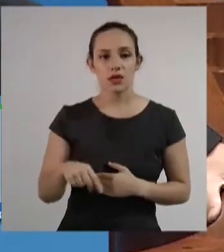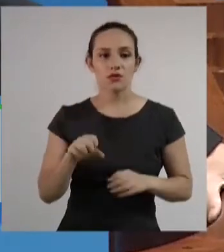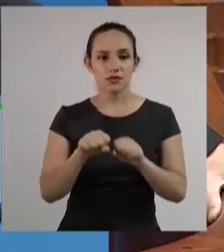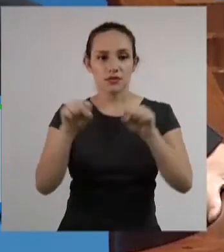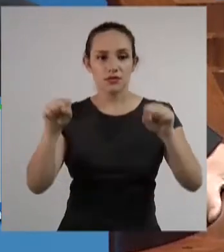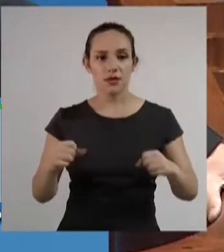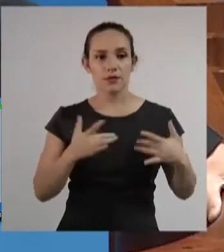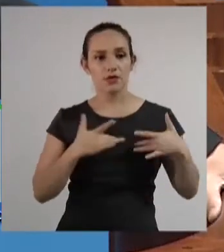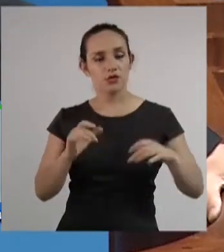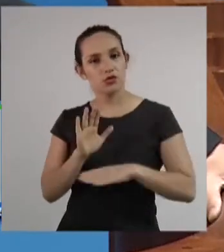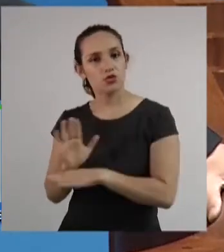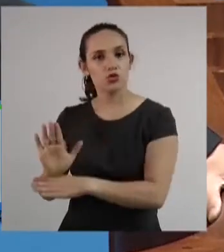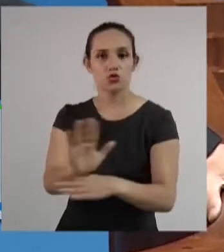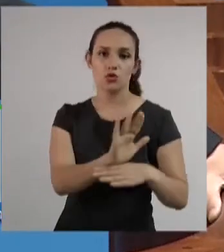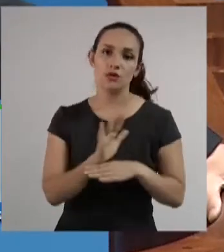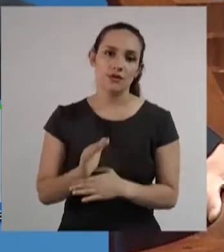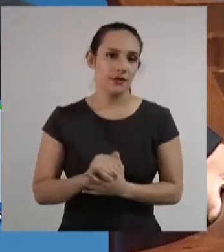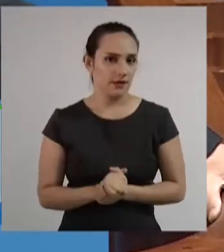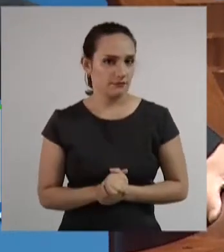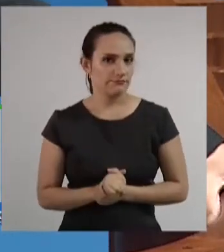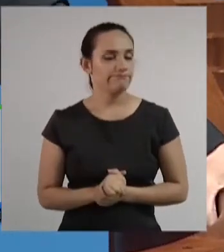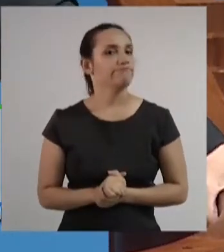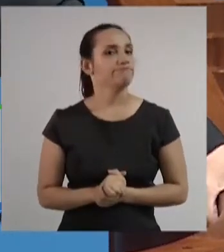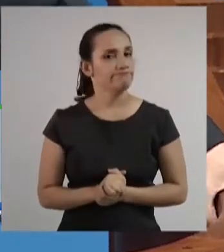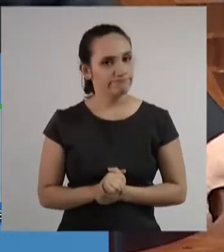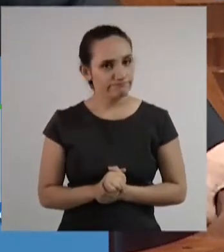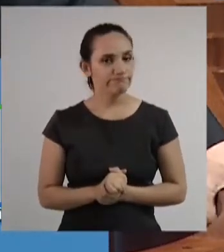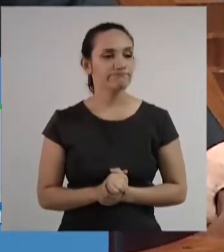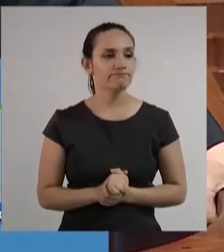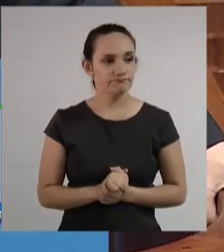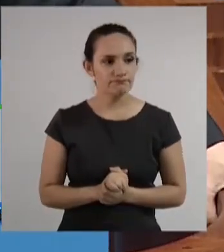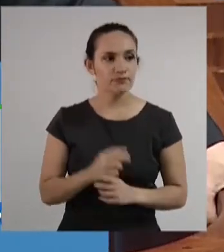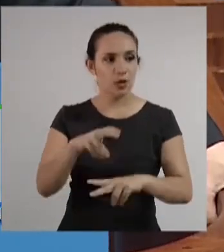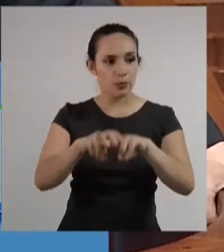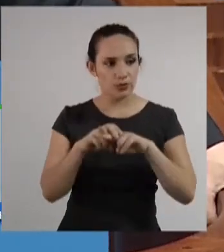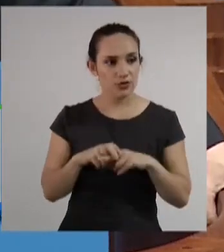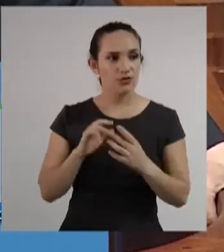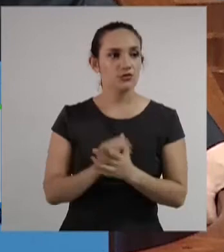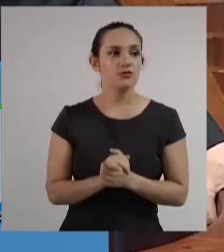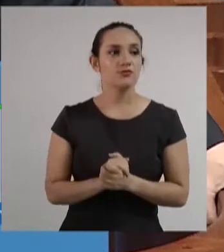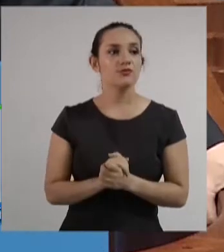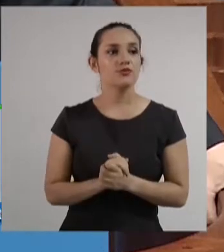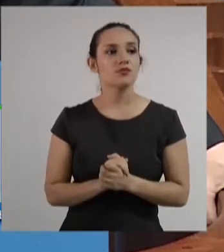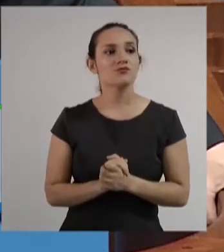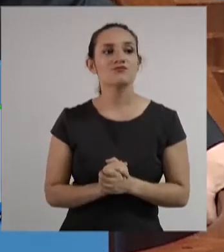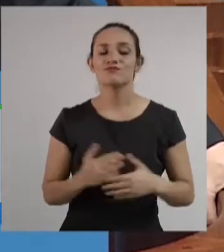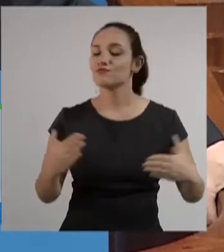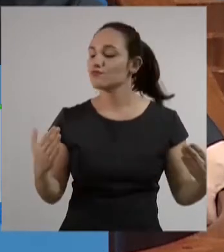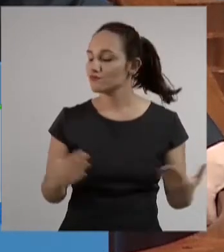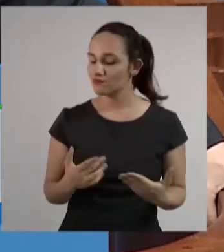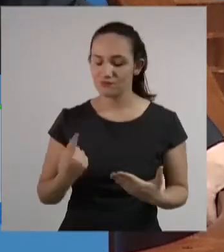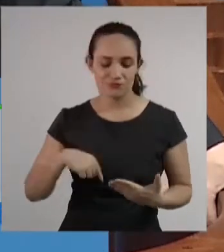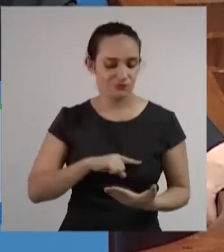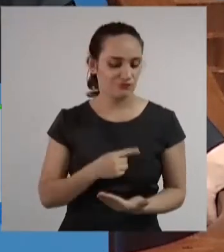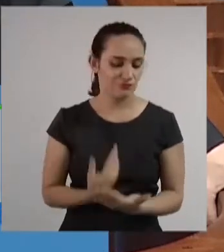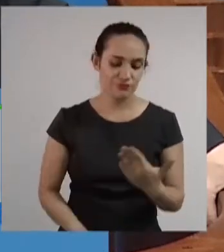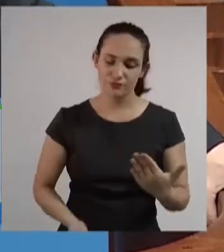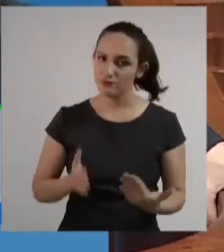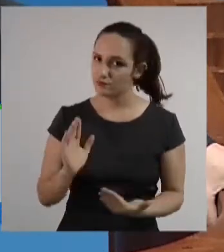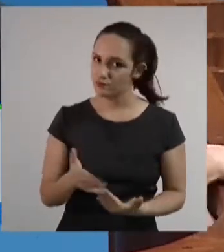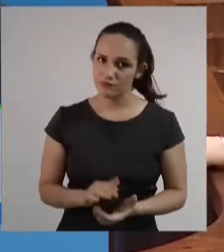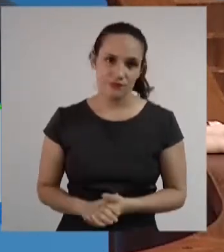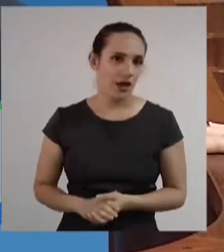solidário. Veja só. Então, meus amigos, nós estamos num barco furado.